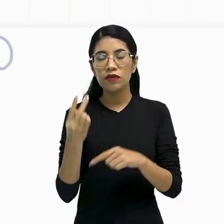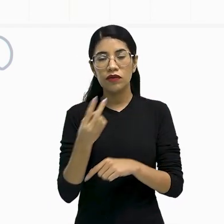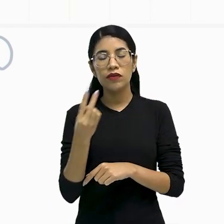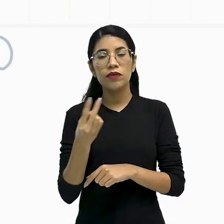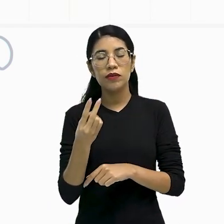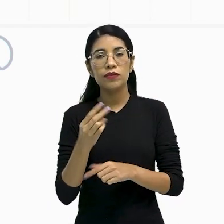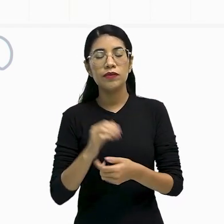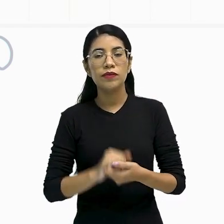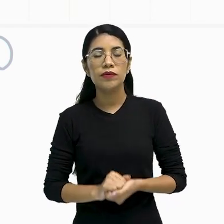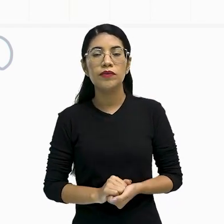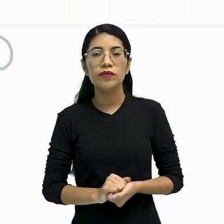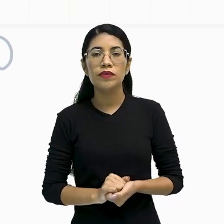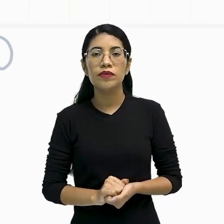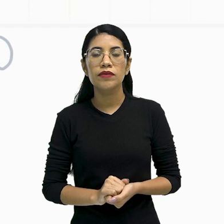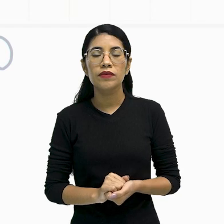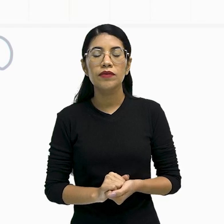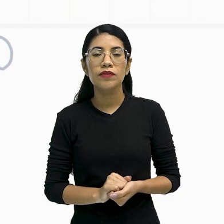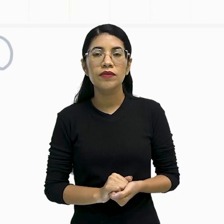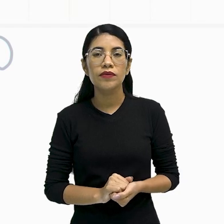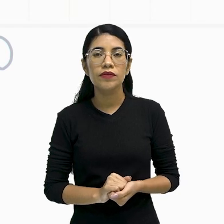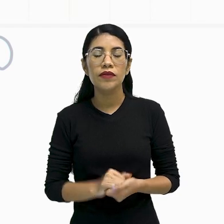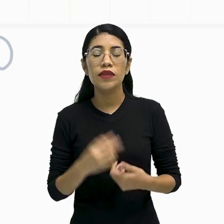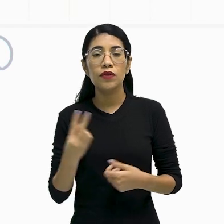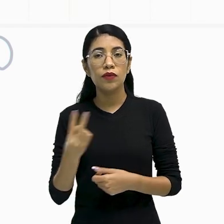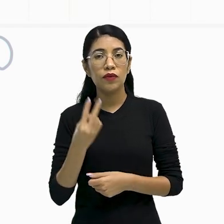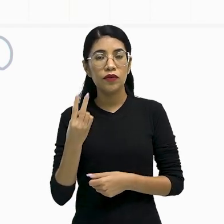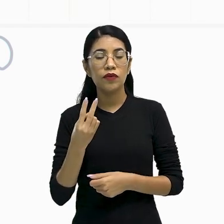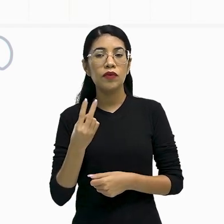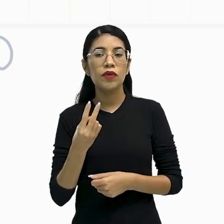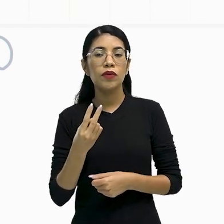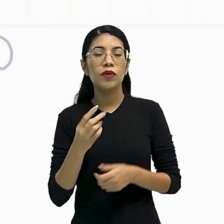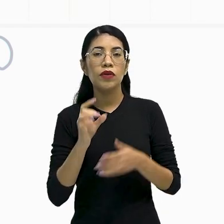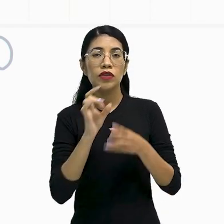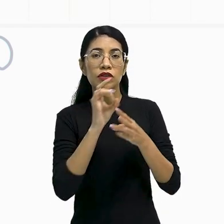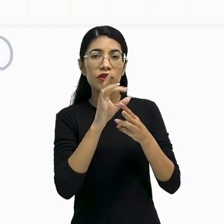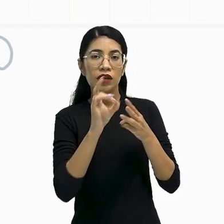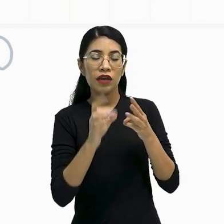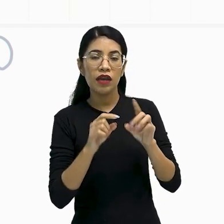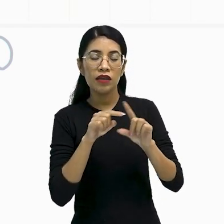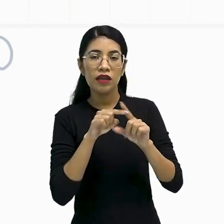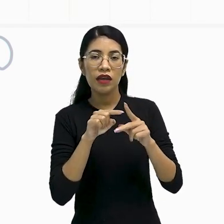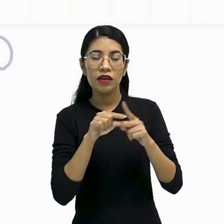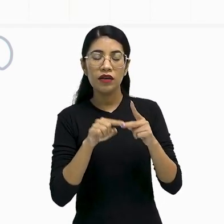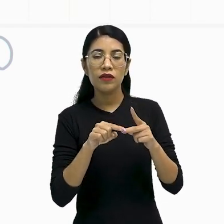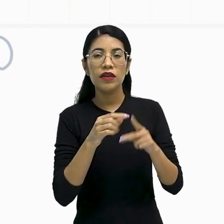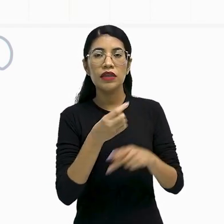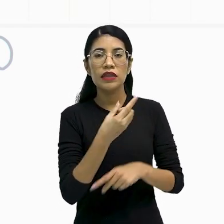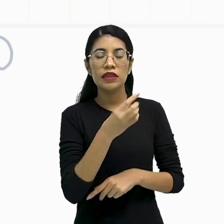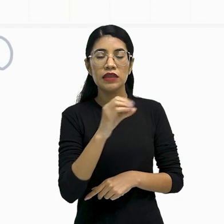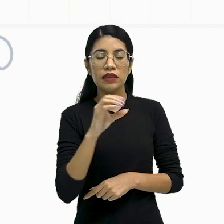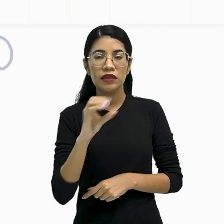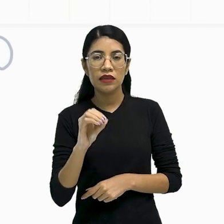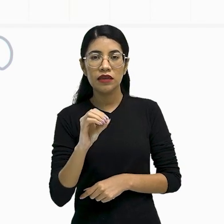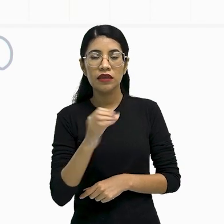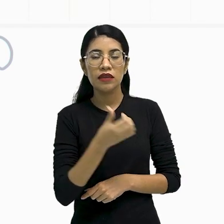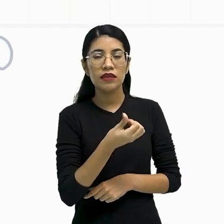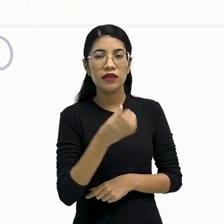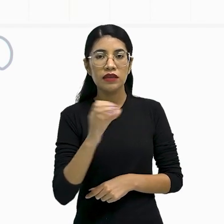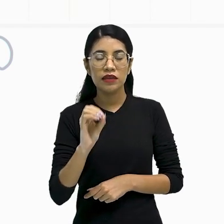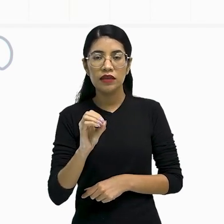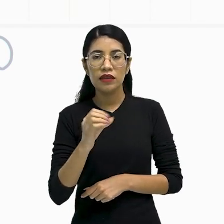ok? Então, moral da história aqui, o valor dos ângulos são 100, 60 e